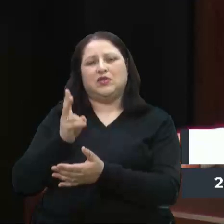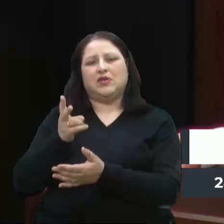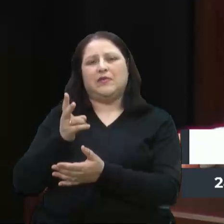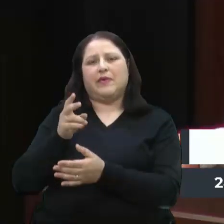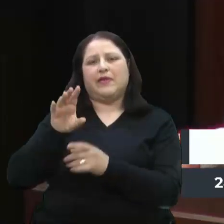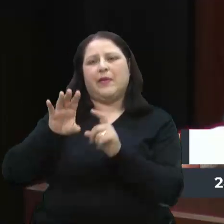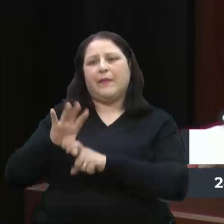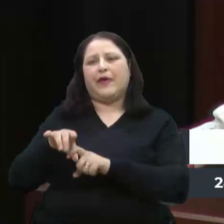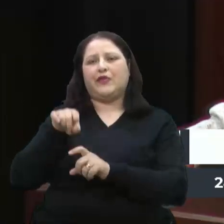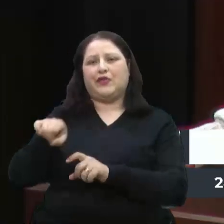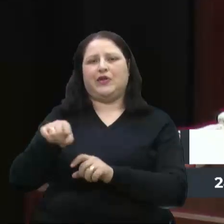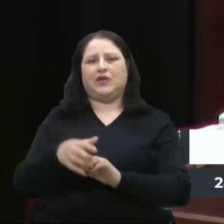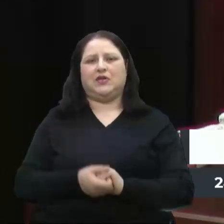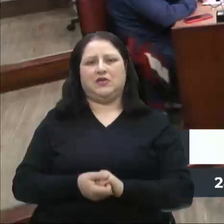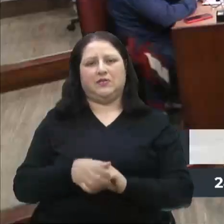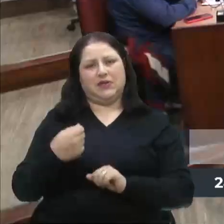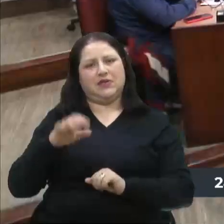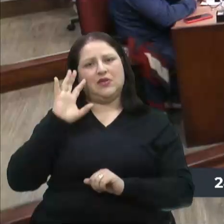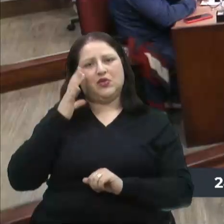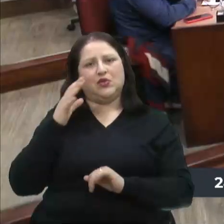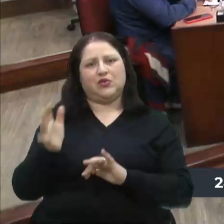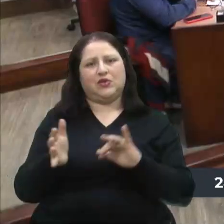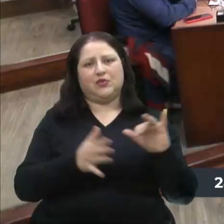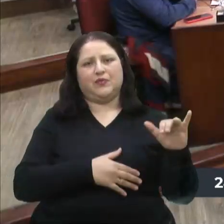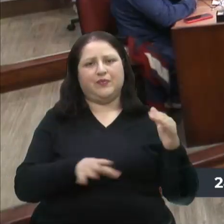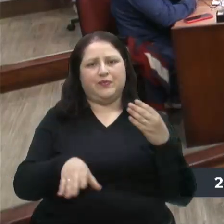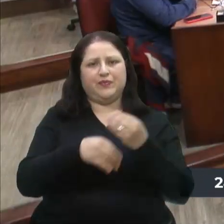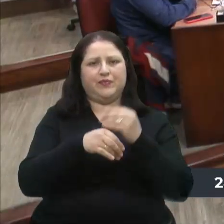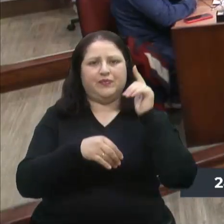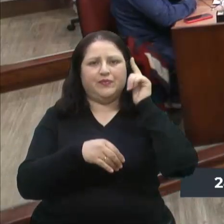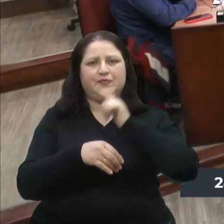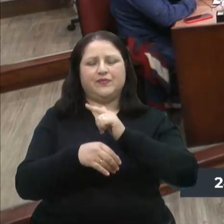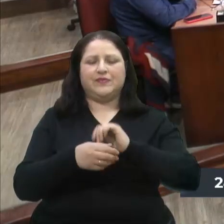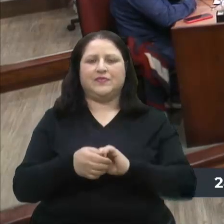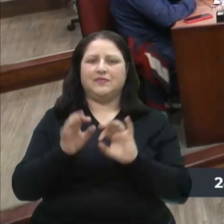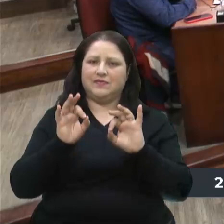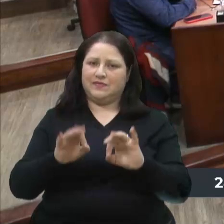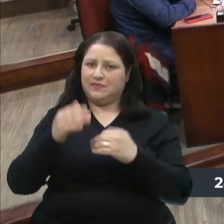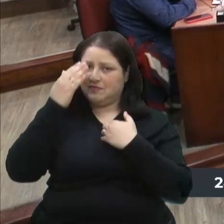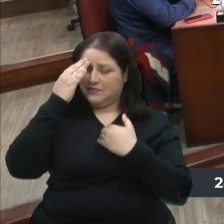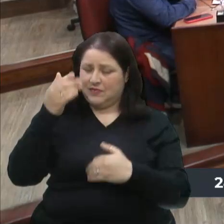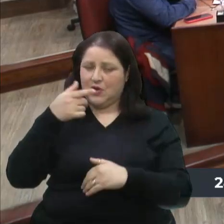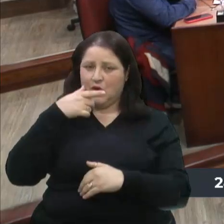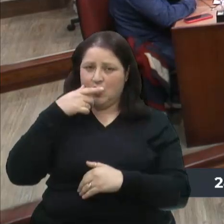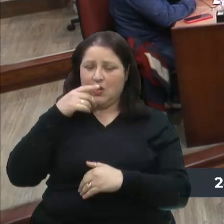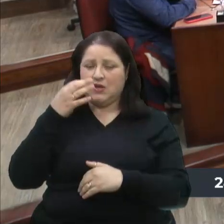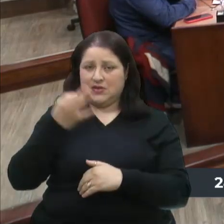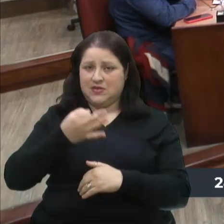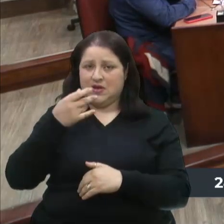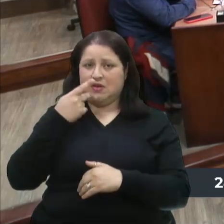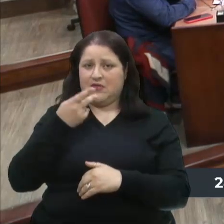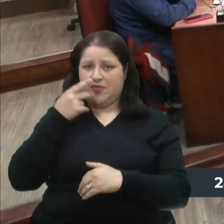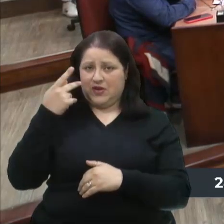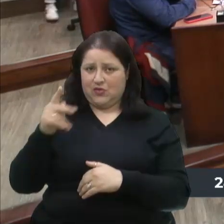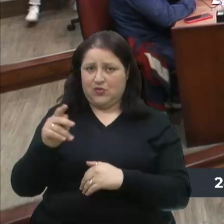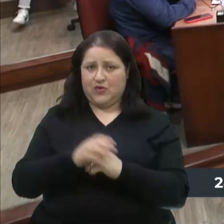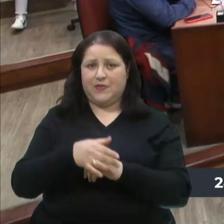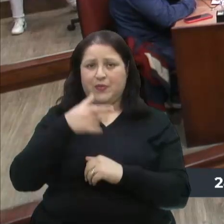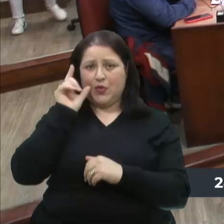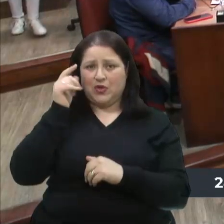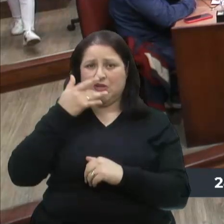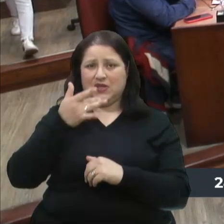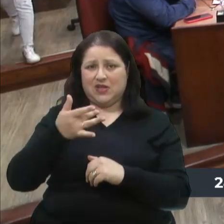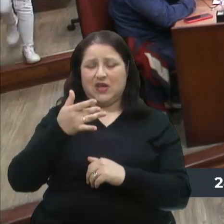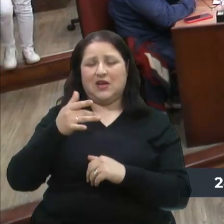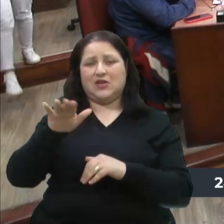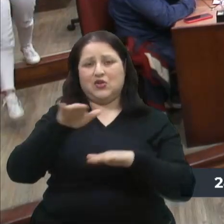vereador Lucas. Obrigado, vereadora Estela. Oportuna a sua fala. Ontem eu tive à tarde na reunião